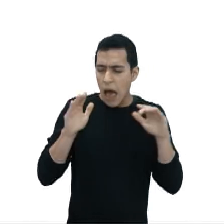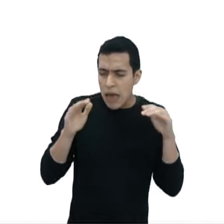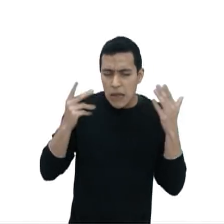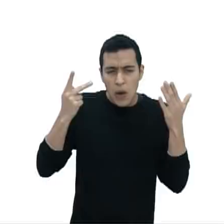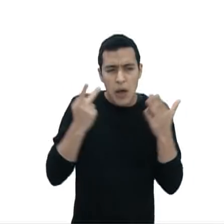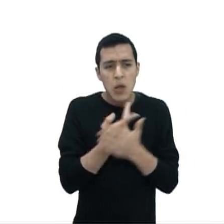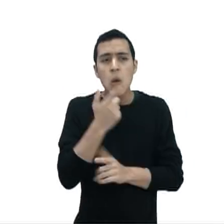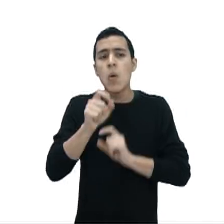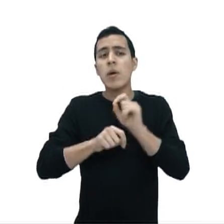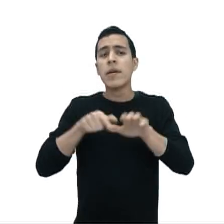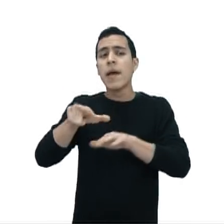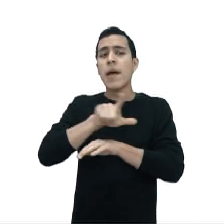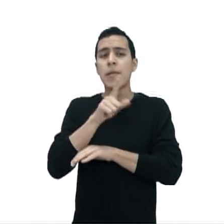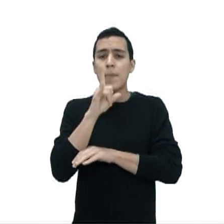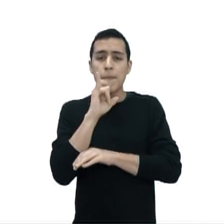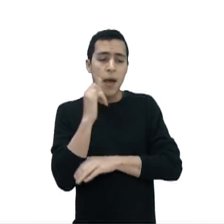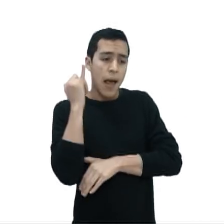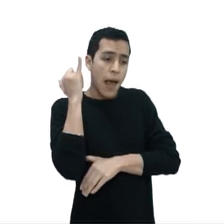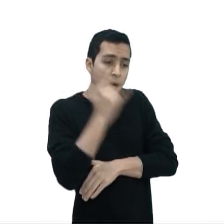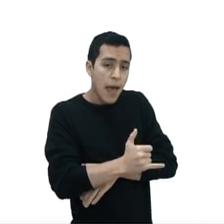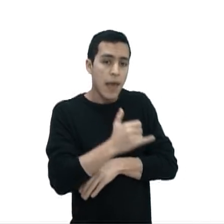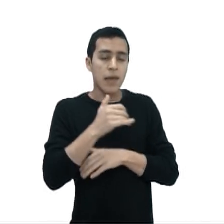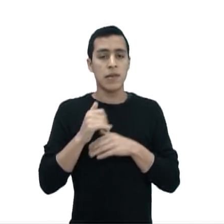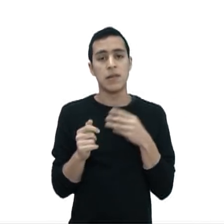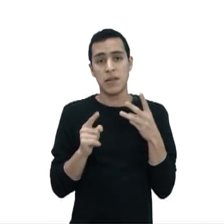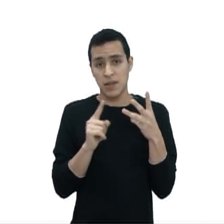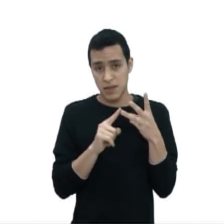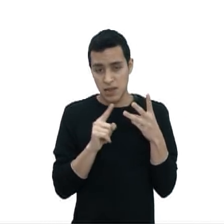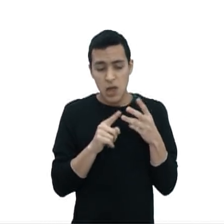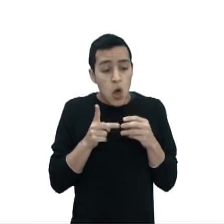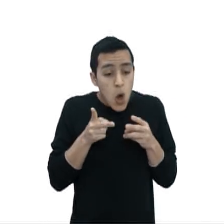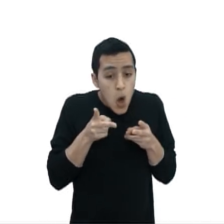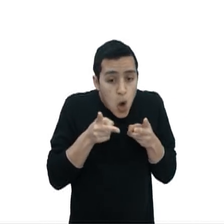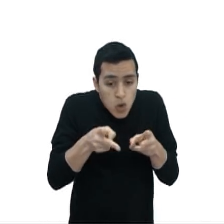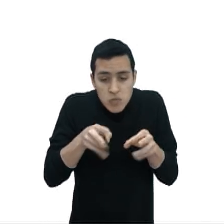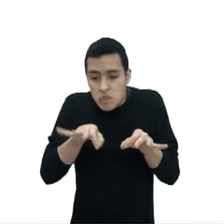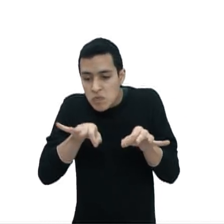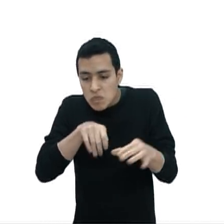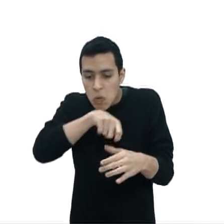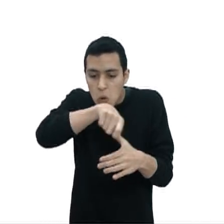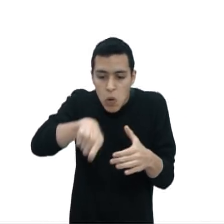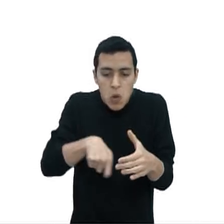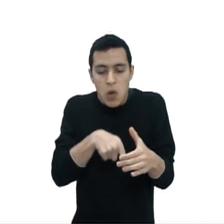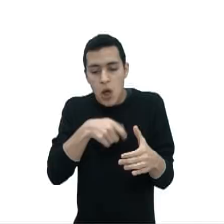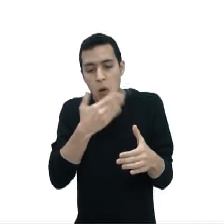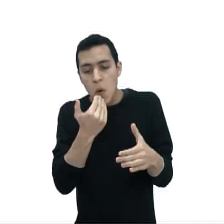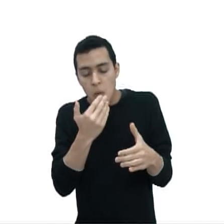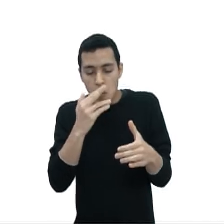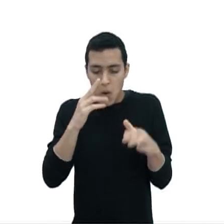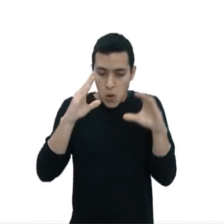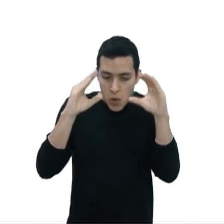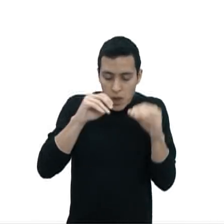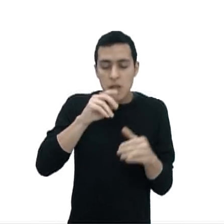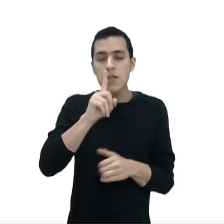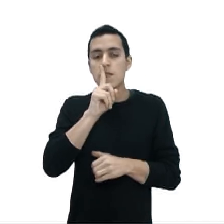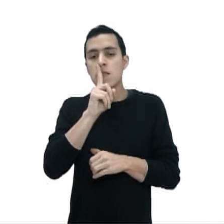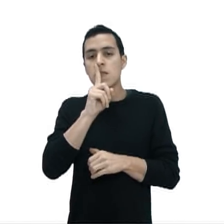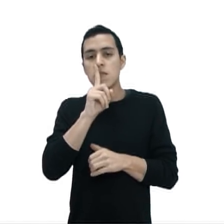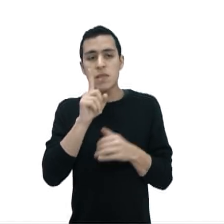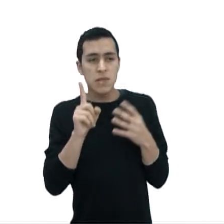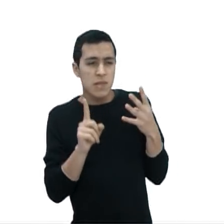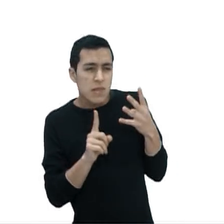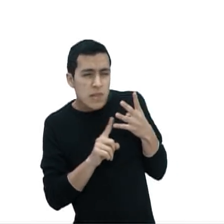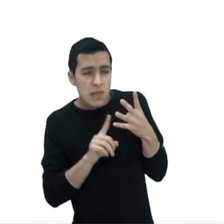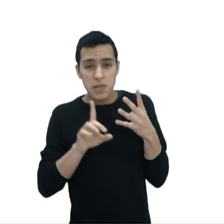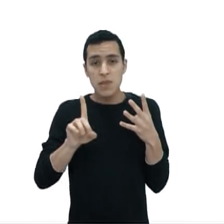o pai alertara. Letra C. Continuou preparando o jantar em silêncio. E letra D. É a